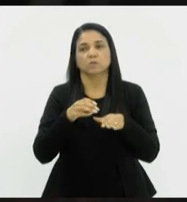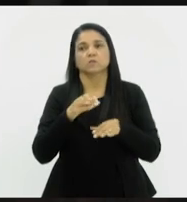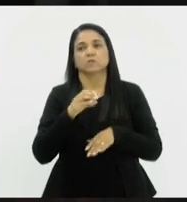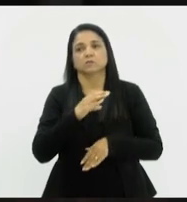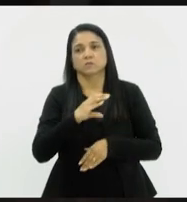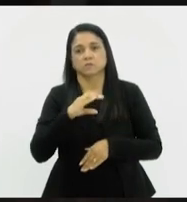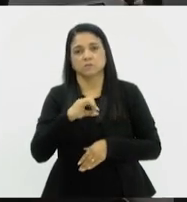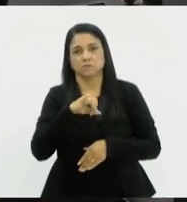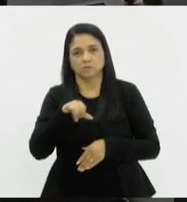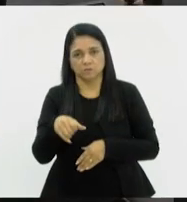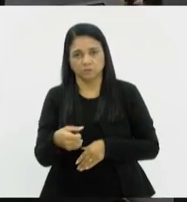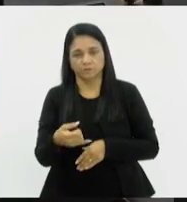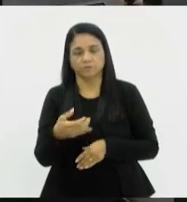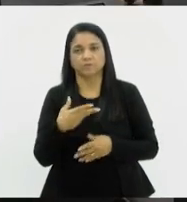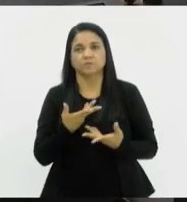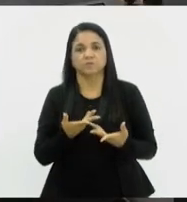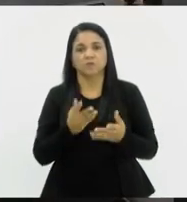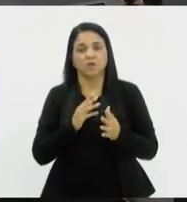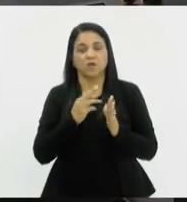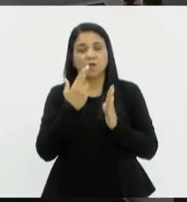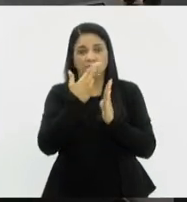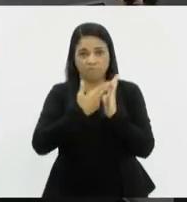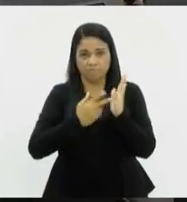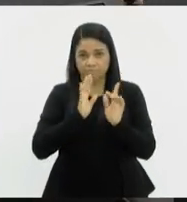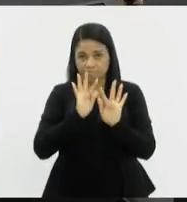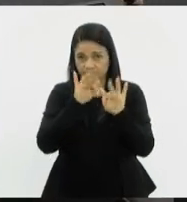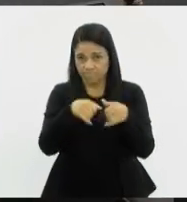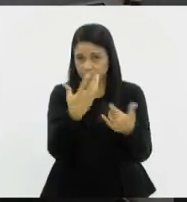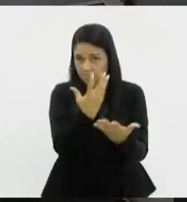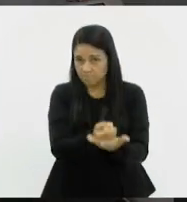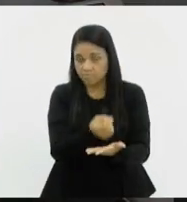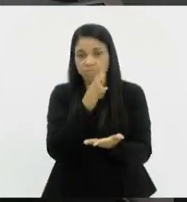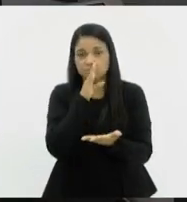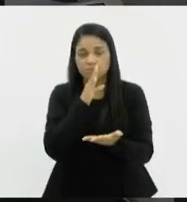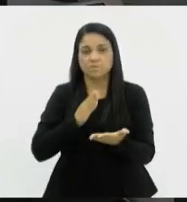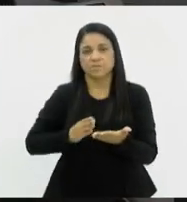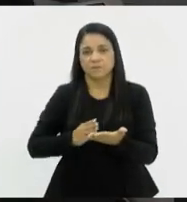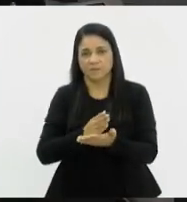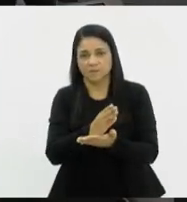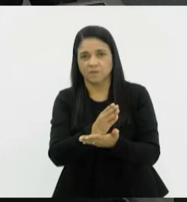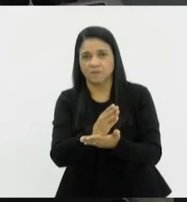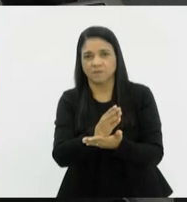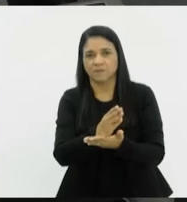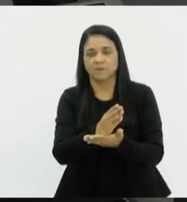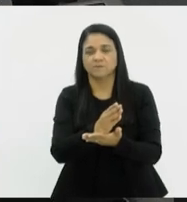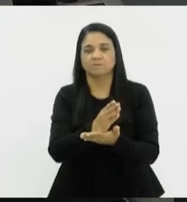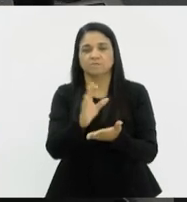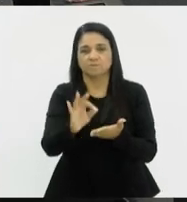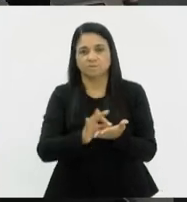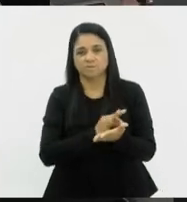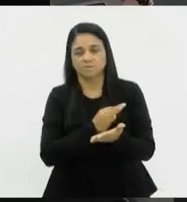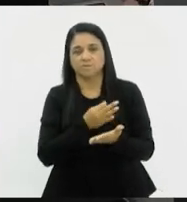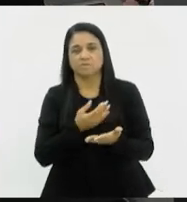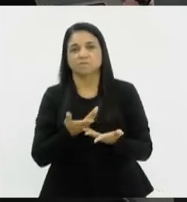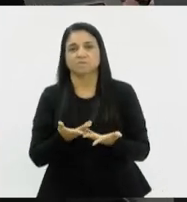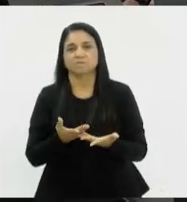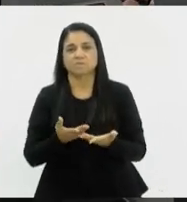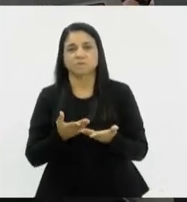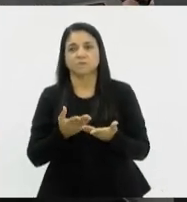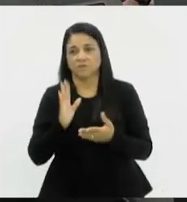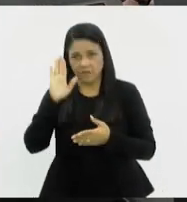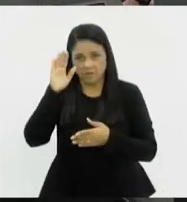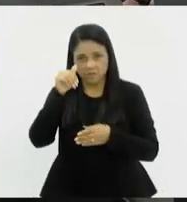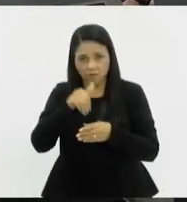Justiça. Conforme a final de redação, os senhores que aprovam permaneçam como estão. Aprovado, vai autógrafo. Vai declarar